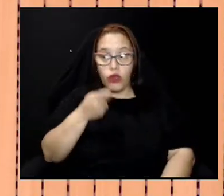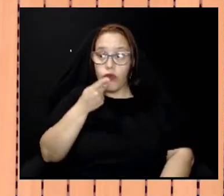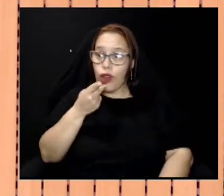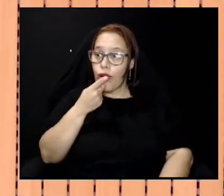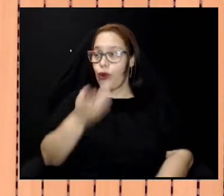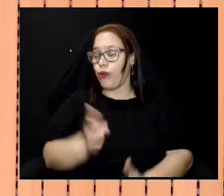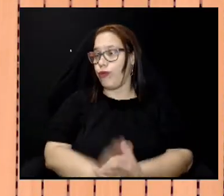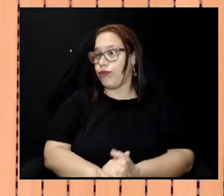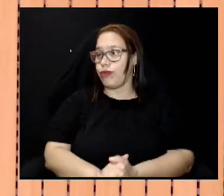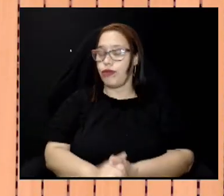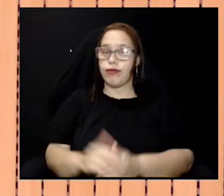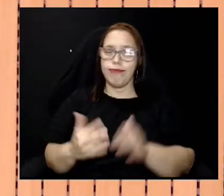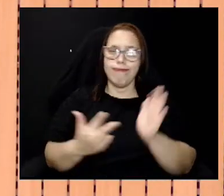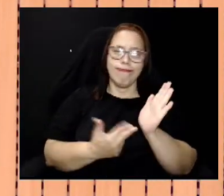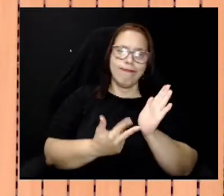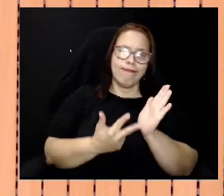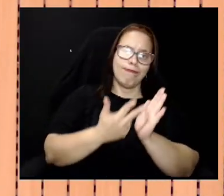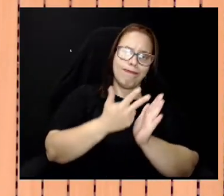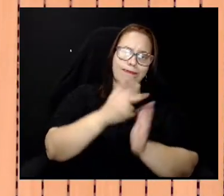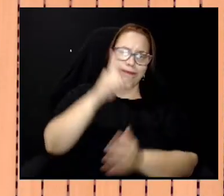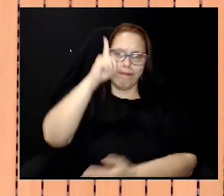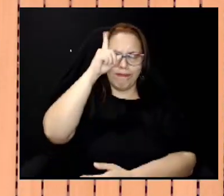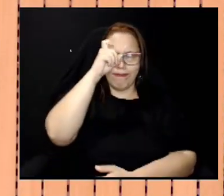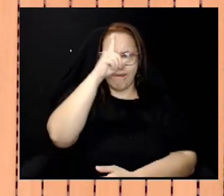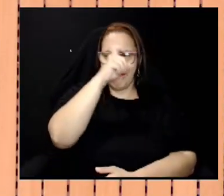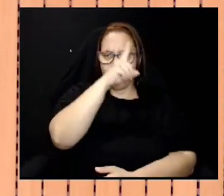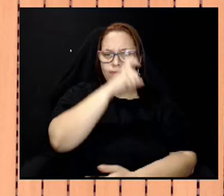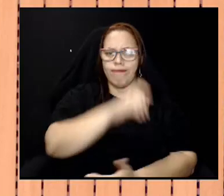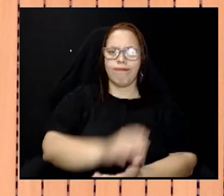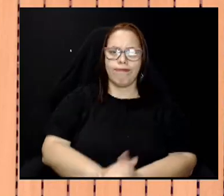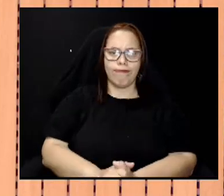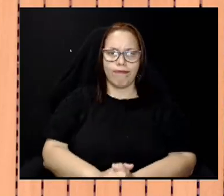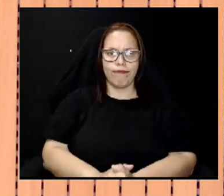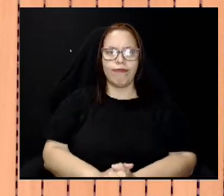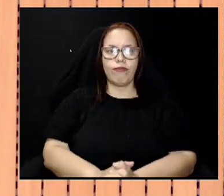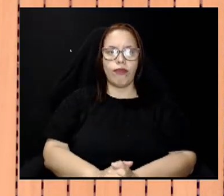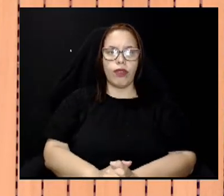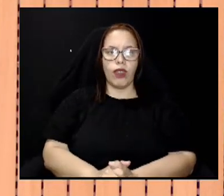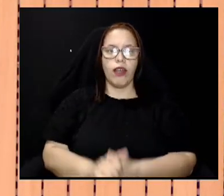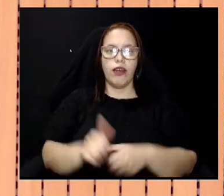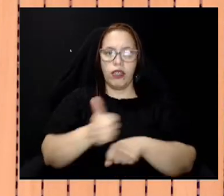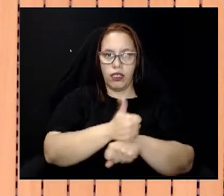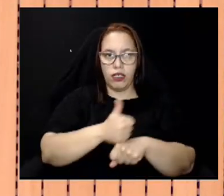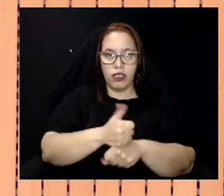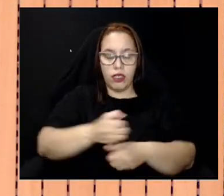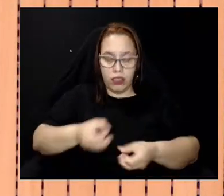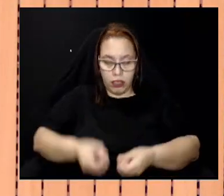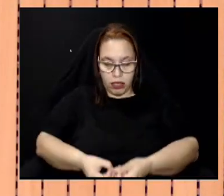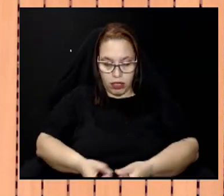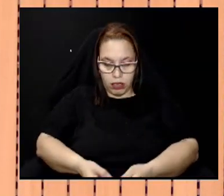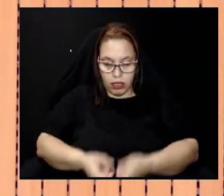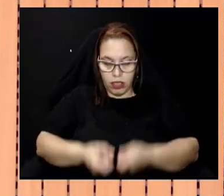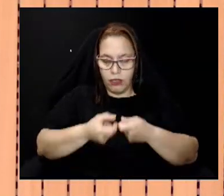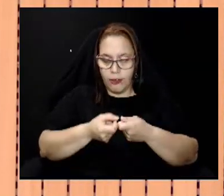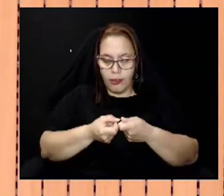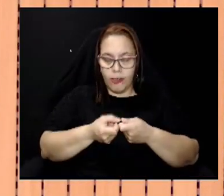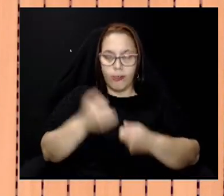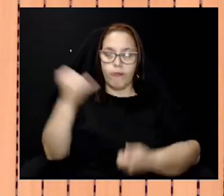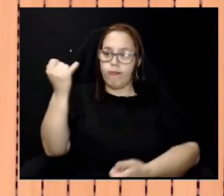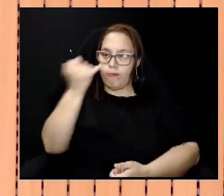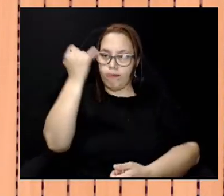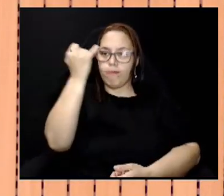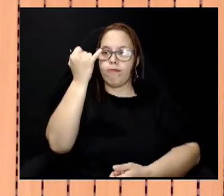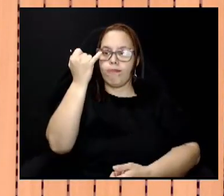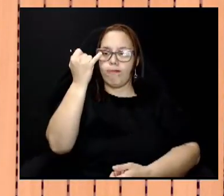cirurgia extremamente desafiadora. Cabe a um cirurgião que opera câncer de ovário, e é muito importante a cirurgia, porque todos